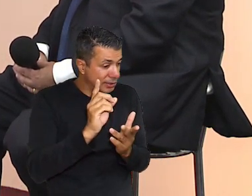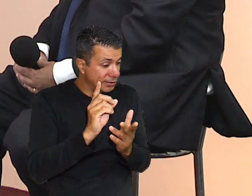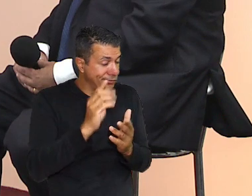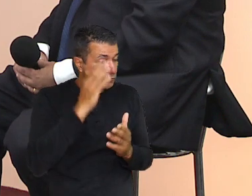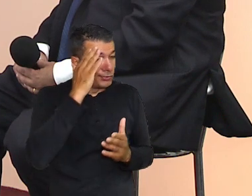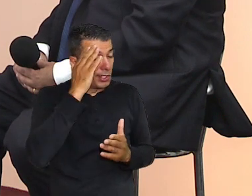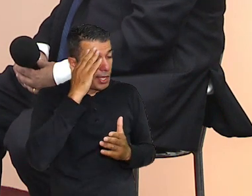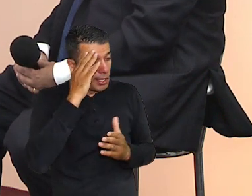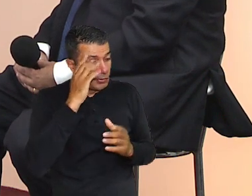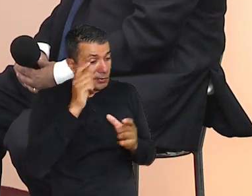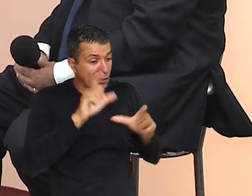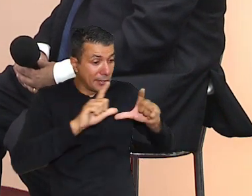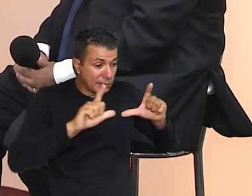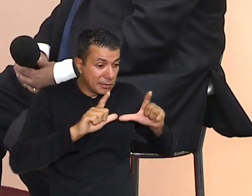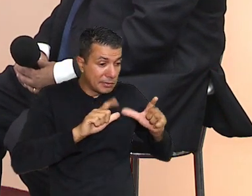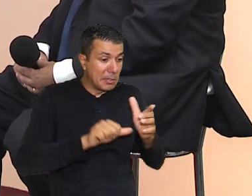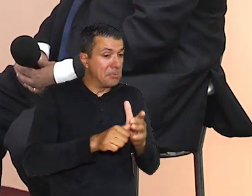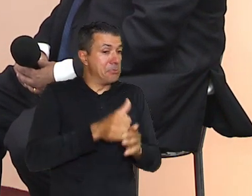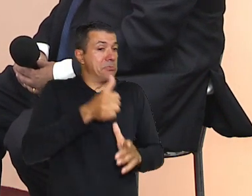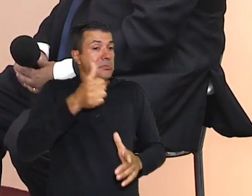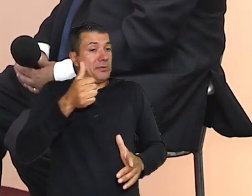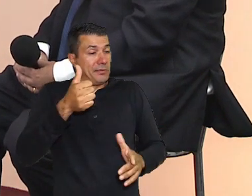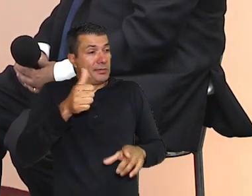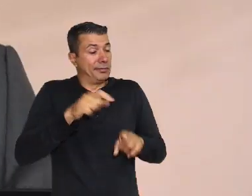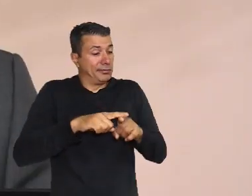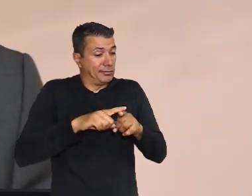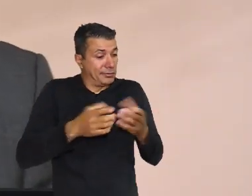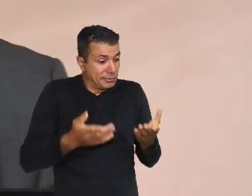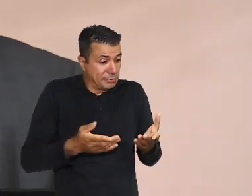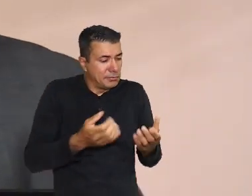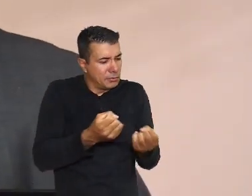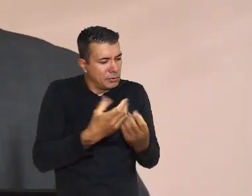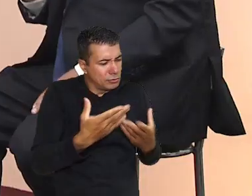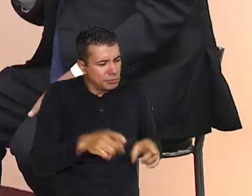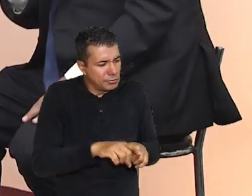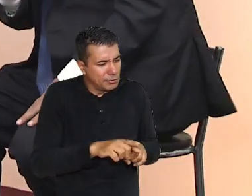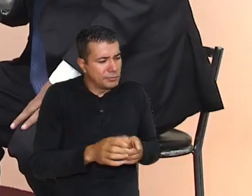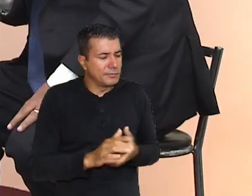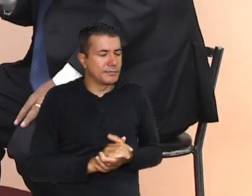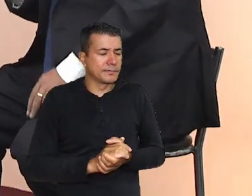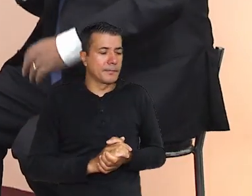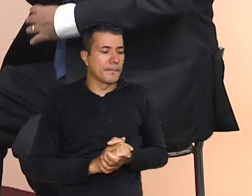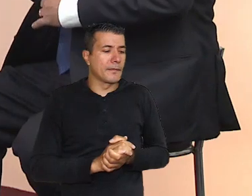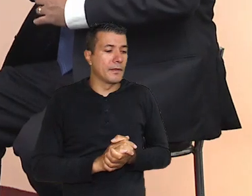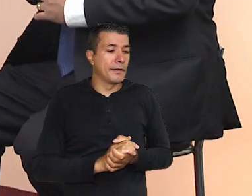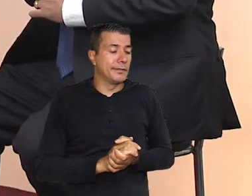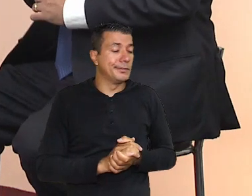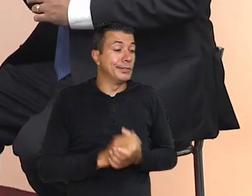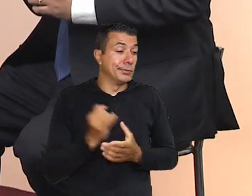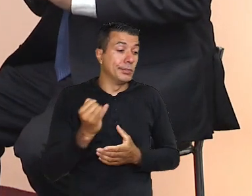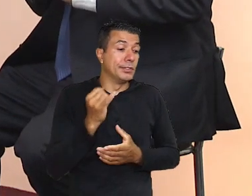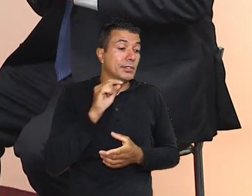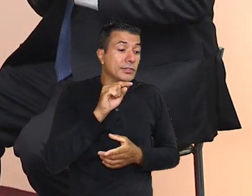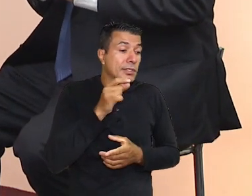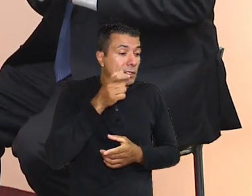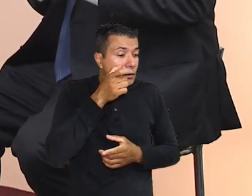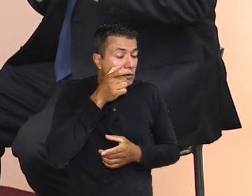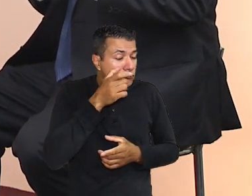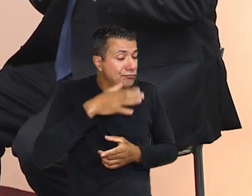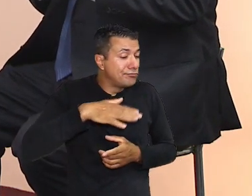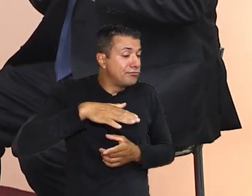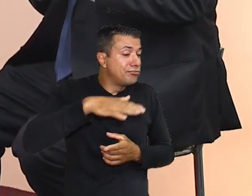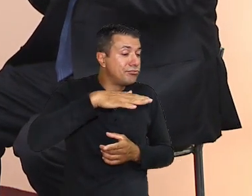sabe, estejam assistindo essa live hoje pela primeira vez. Nos ajude, por favor. É interessante você olhar essa